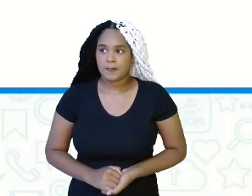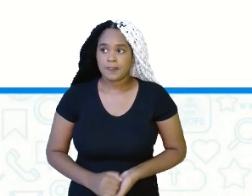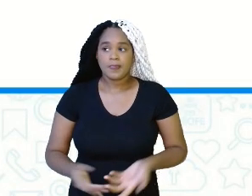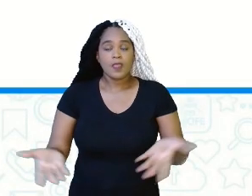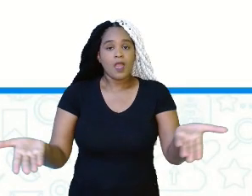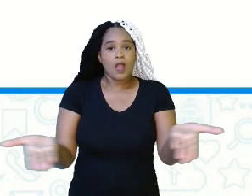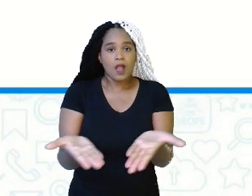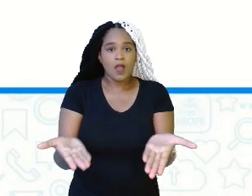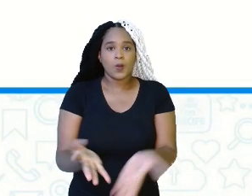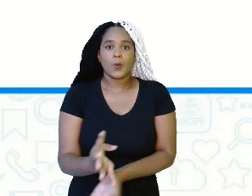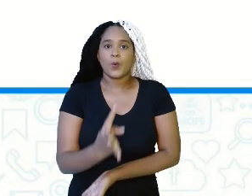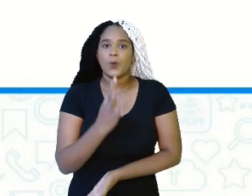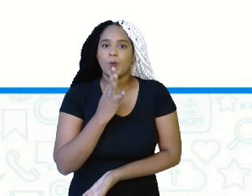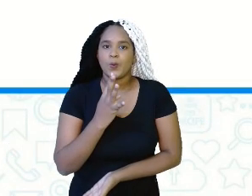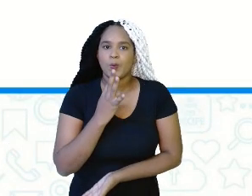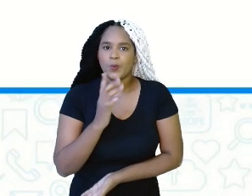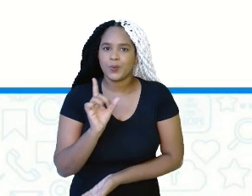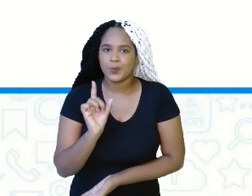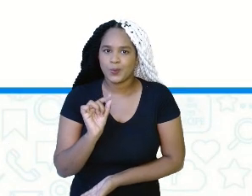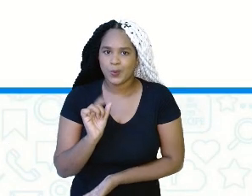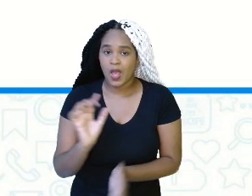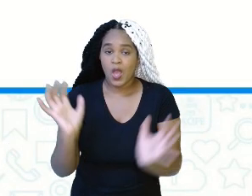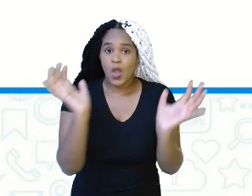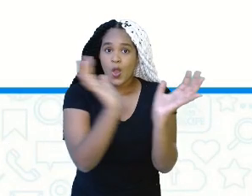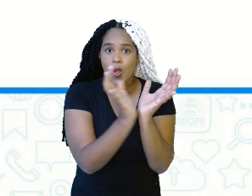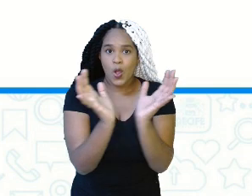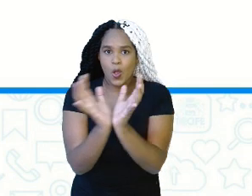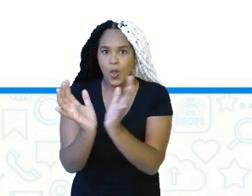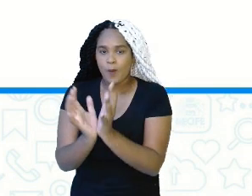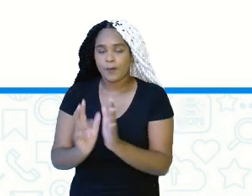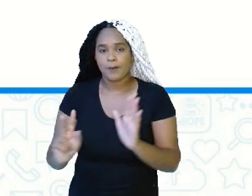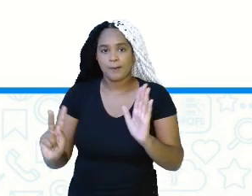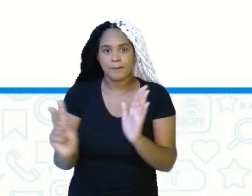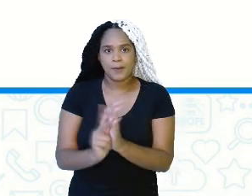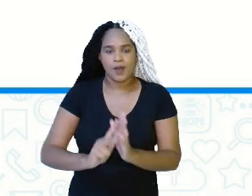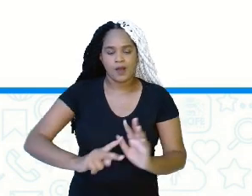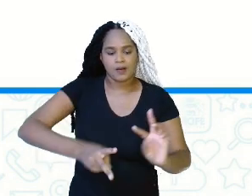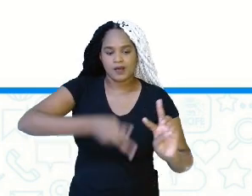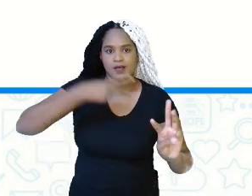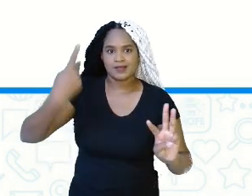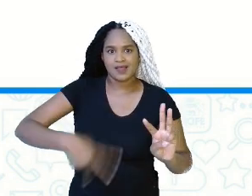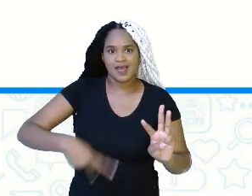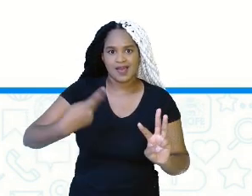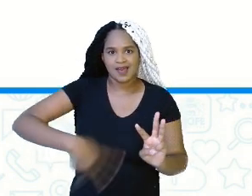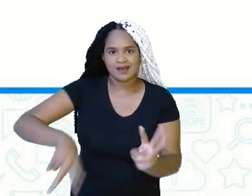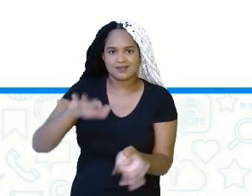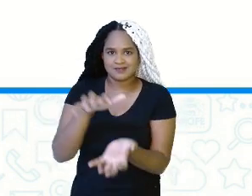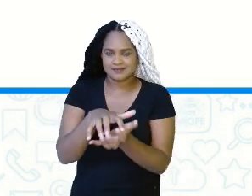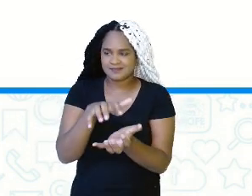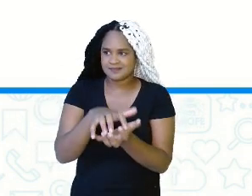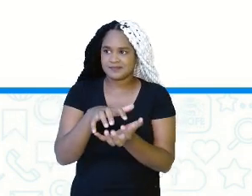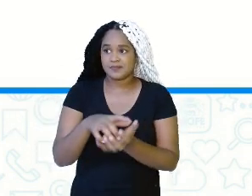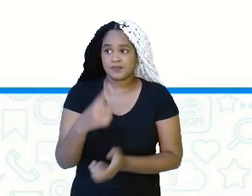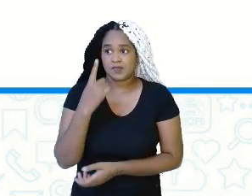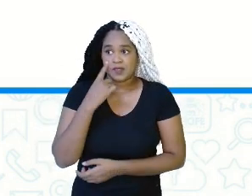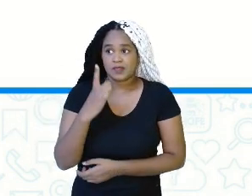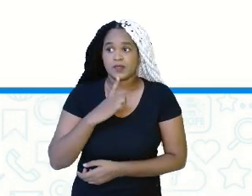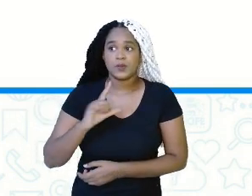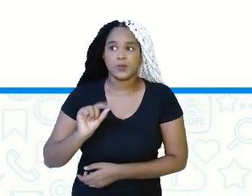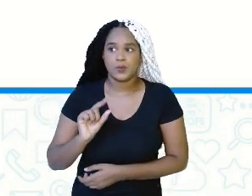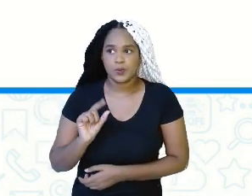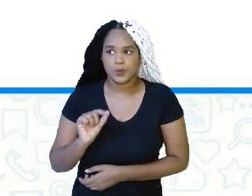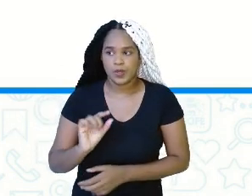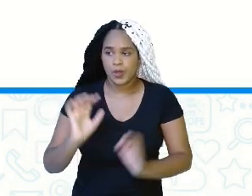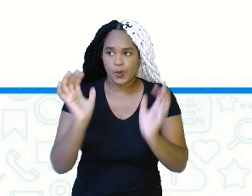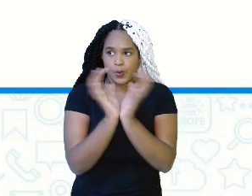Agora a gente vai conhecer os grupos indígenas pernambucanos, tá? Então nós temos aqui, ó,